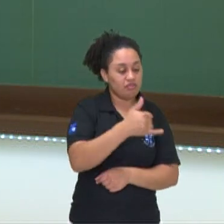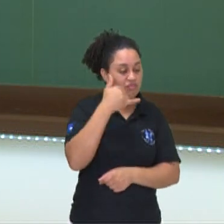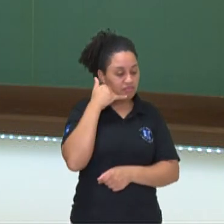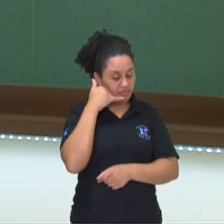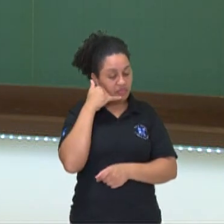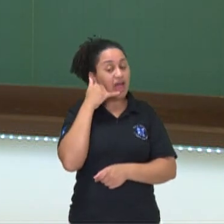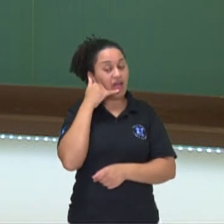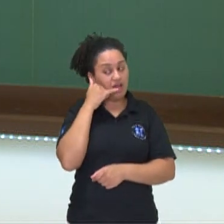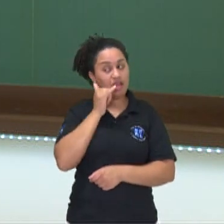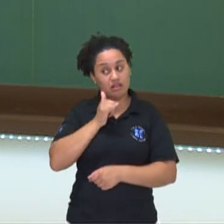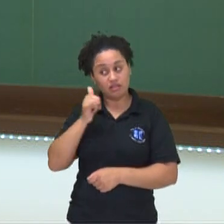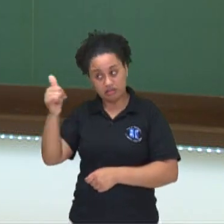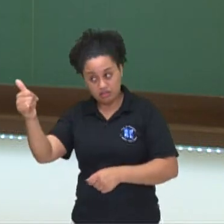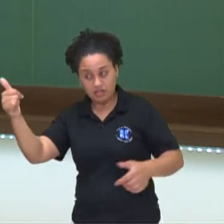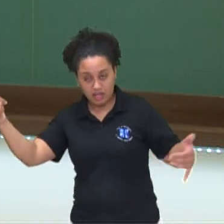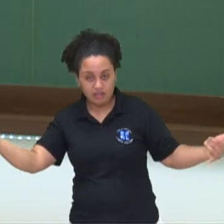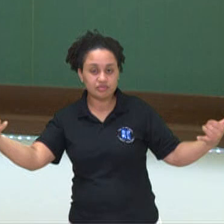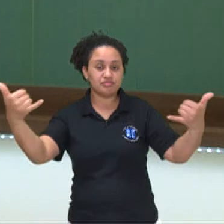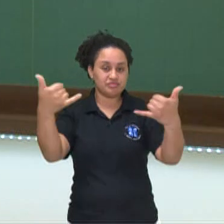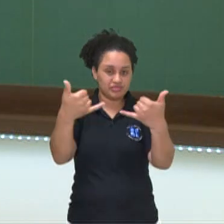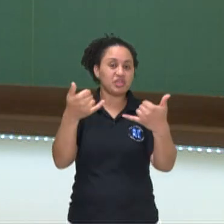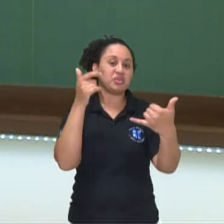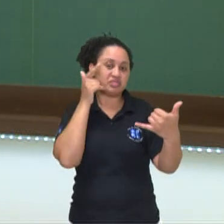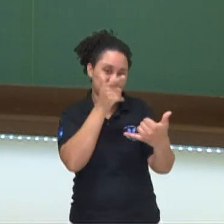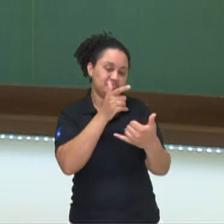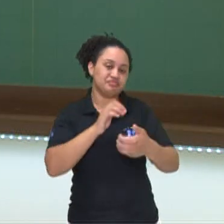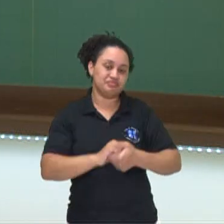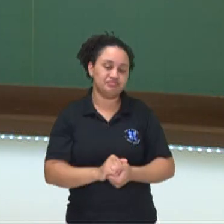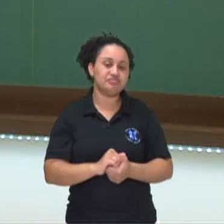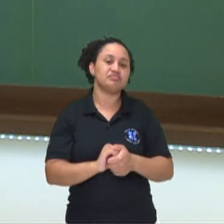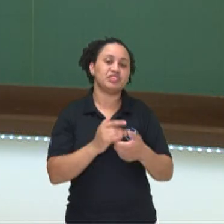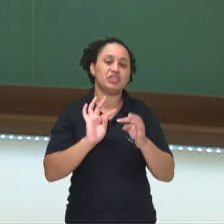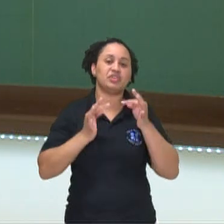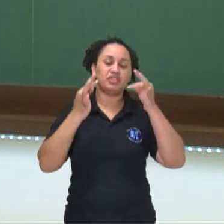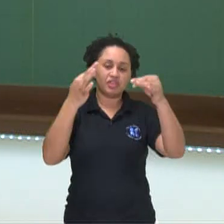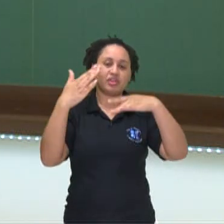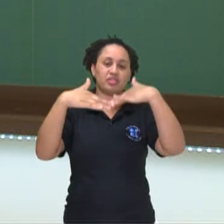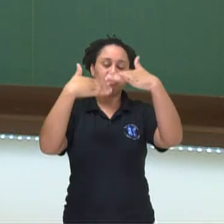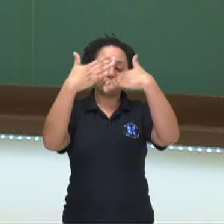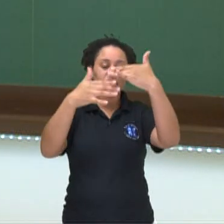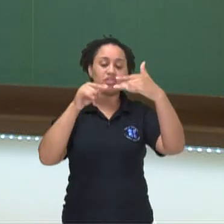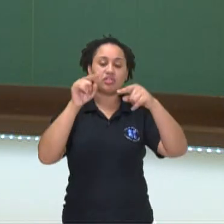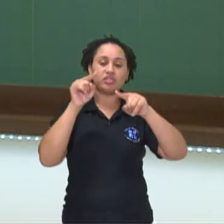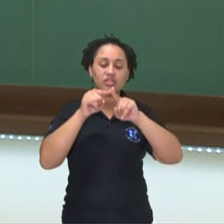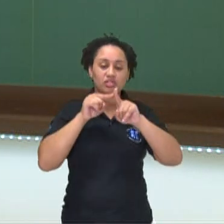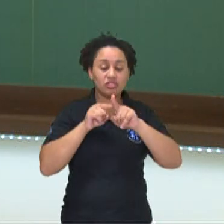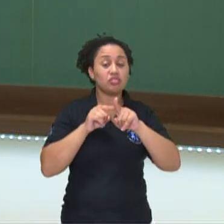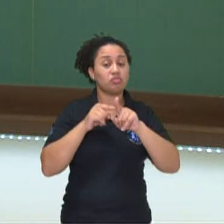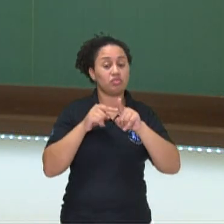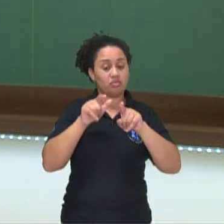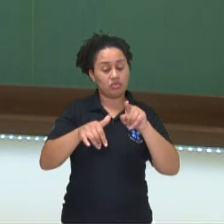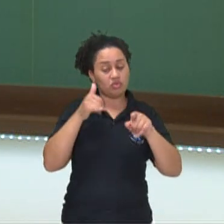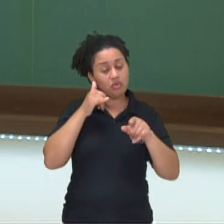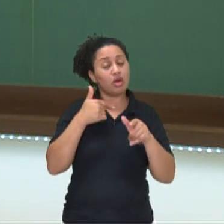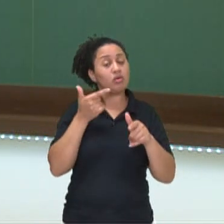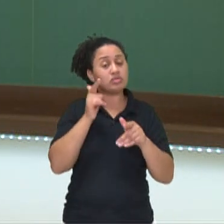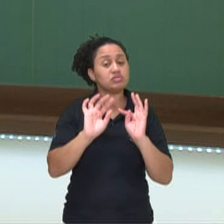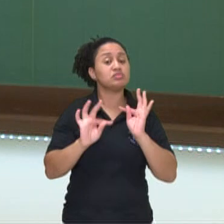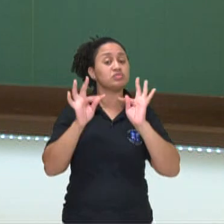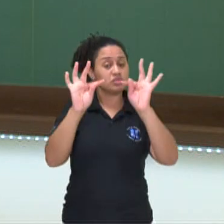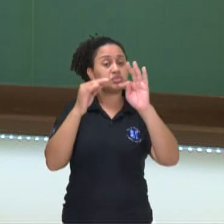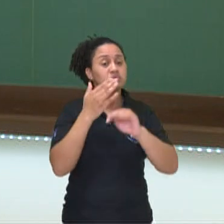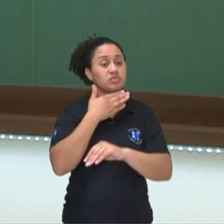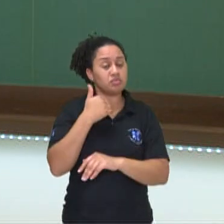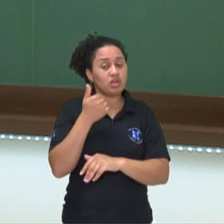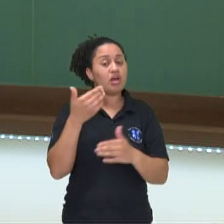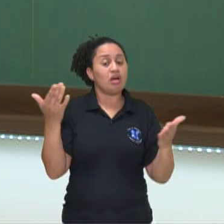forma manual. Porém, com o avanço da tecnologia, esse sistema manual foi substituído por sistemas automatizados e